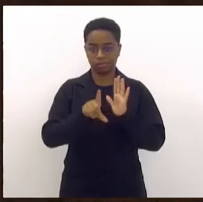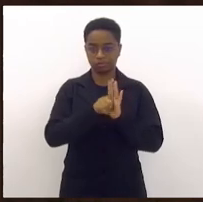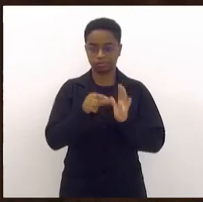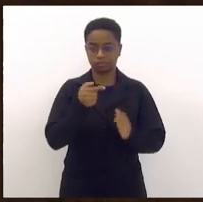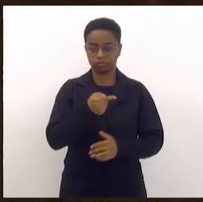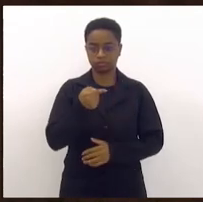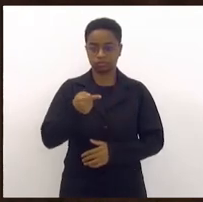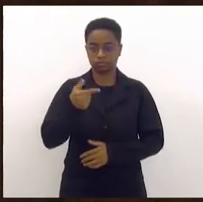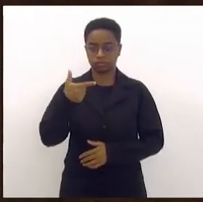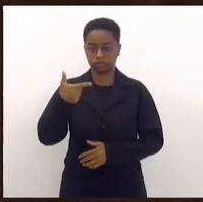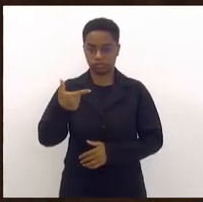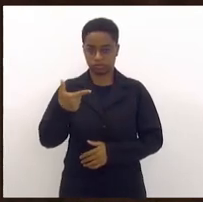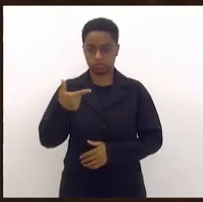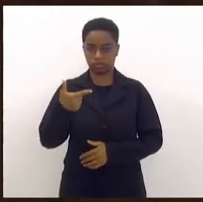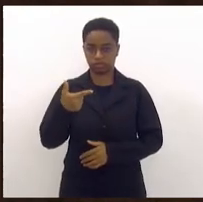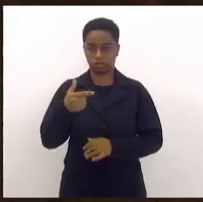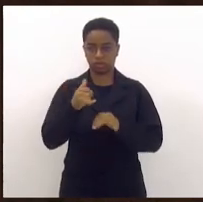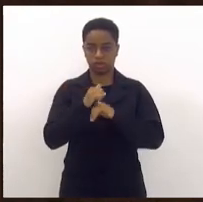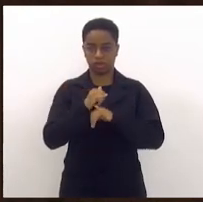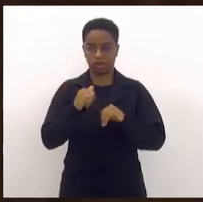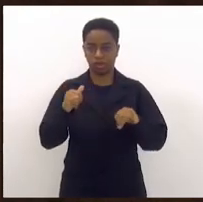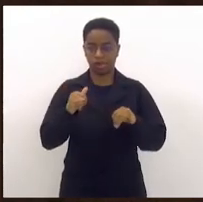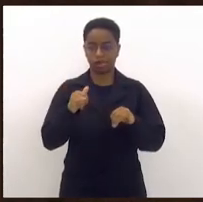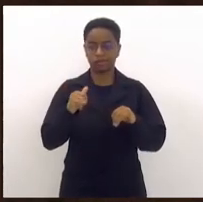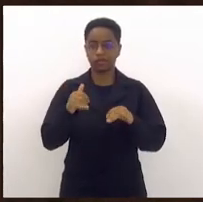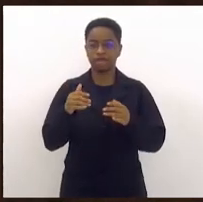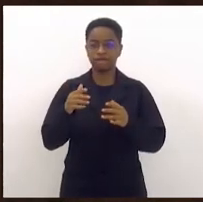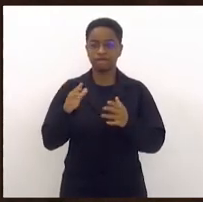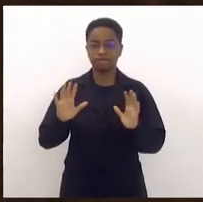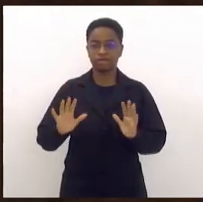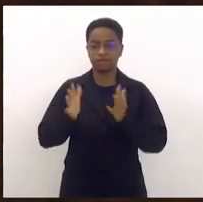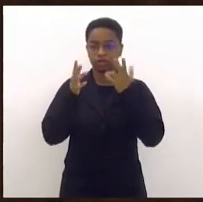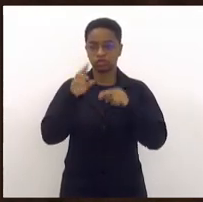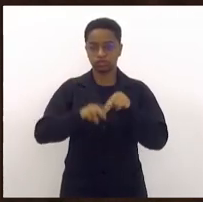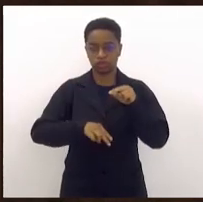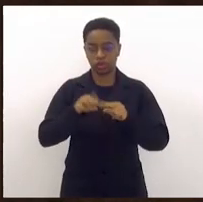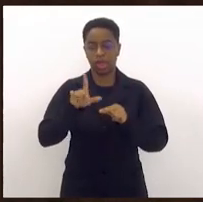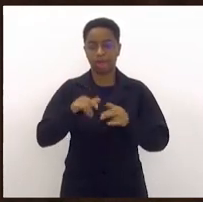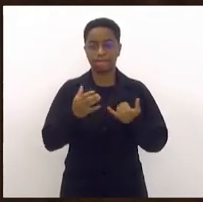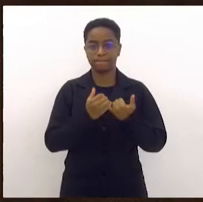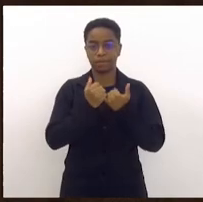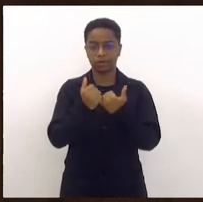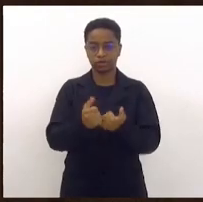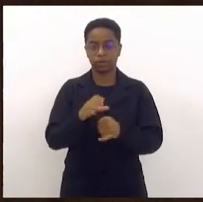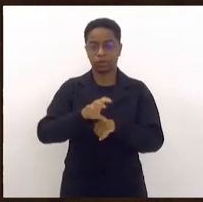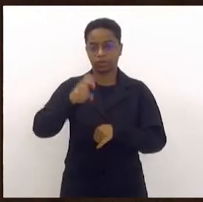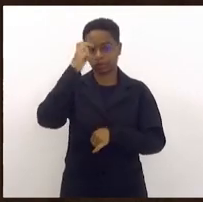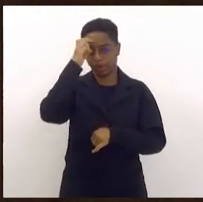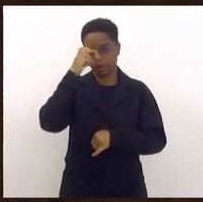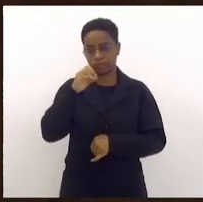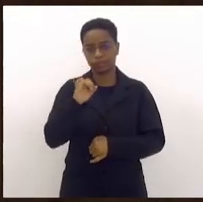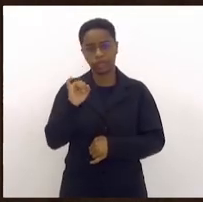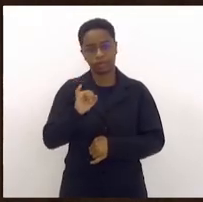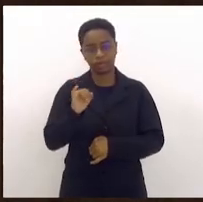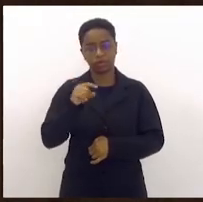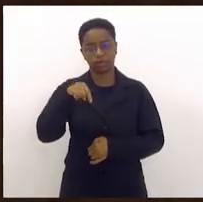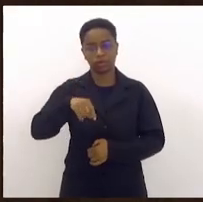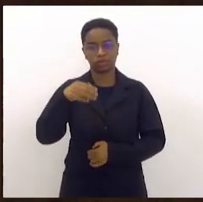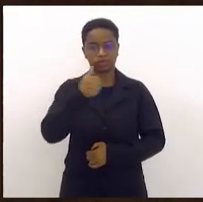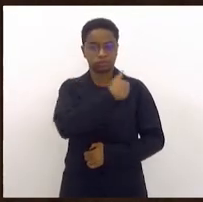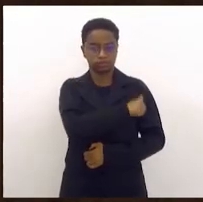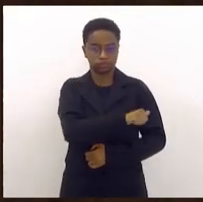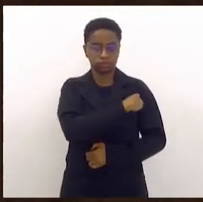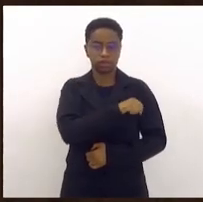PL 772, que declara os arraiais como patrimônio cultural e material do Estado do Rio de Janeiro, tem